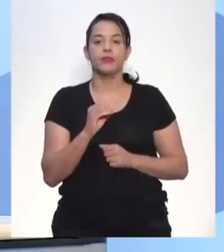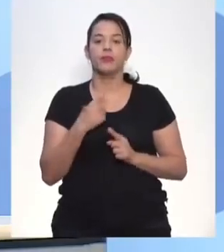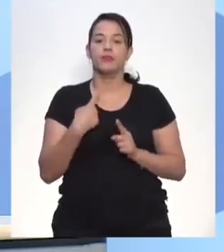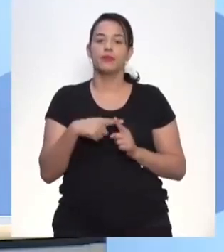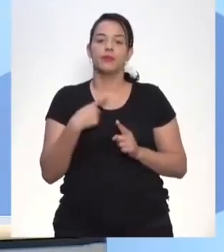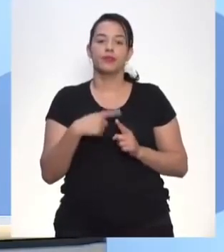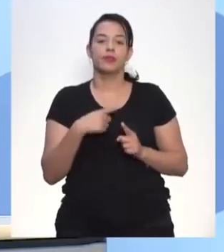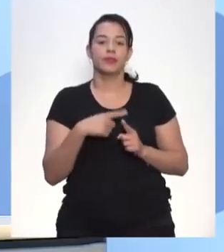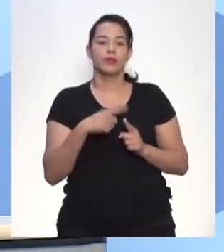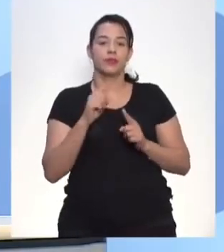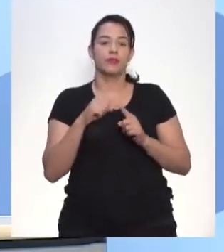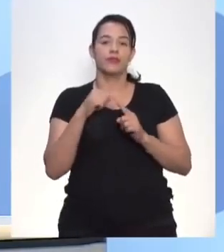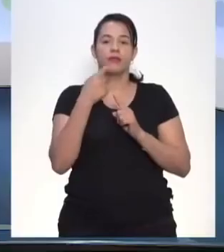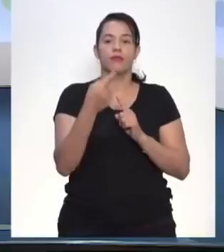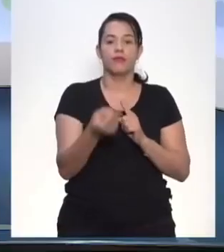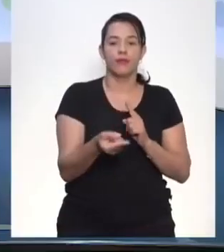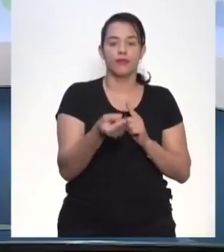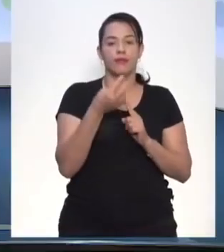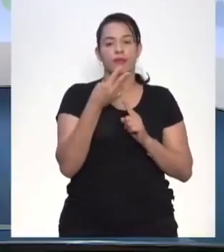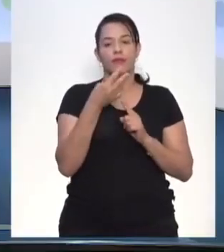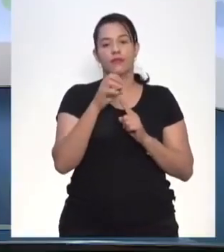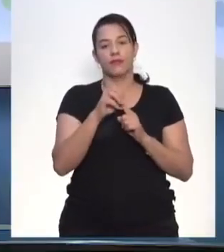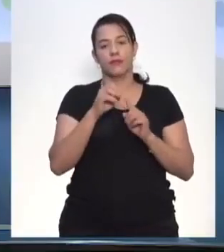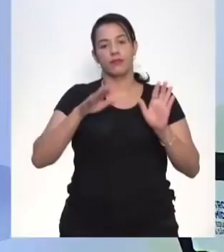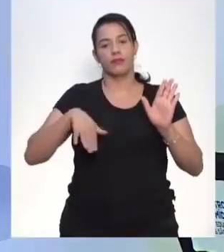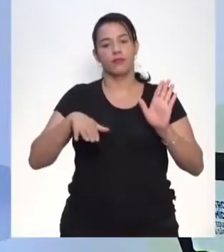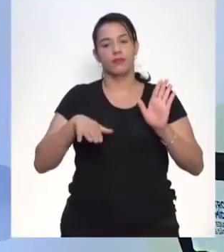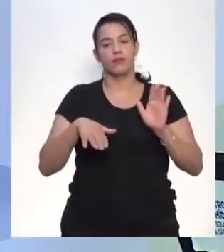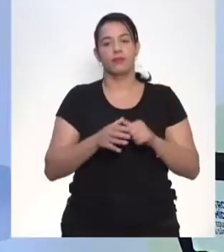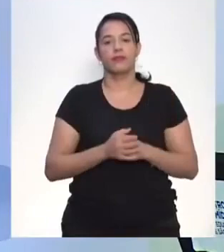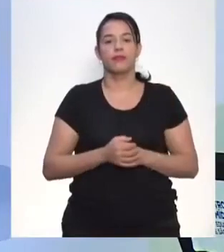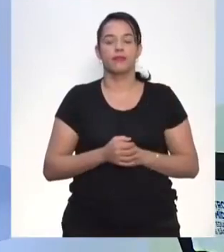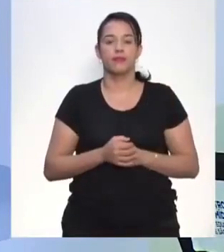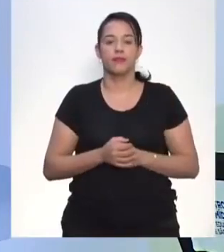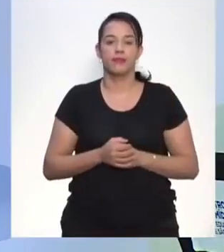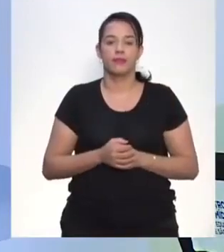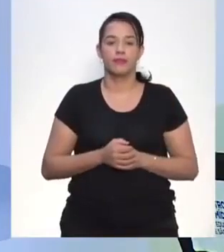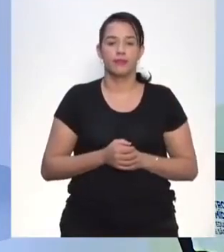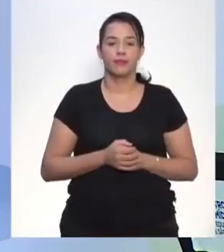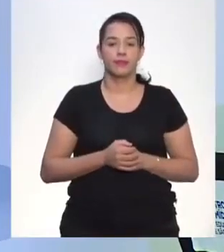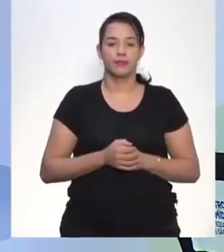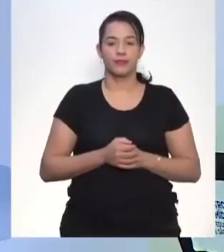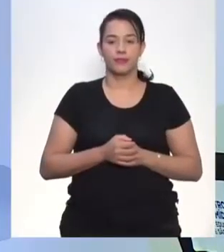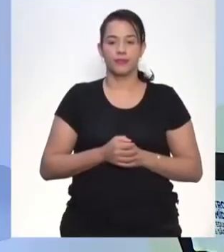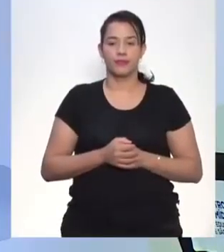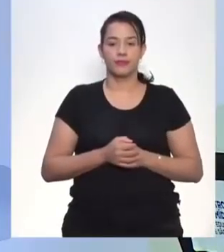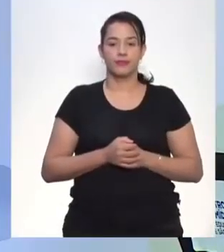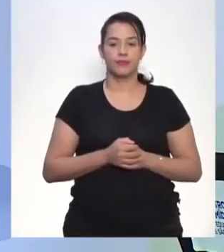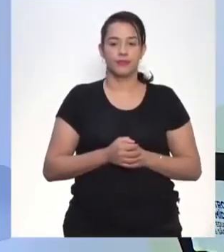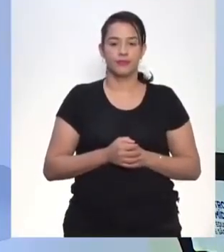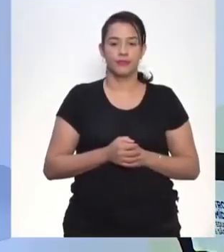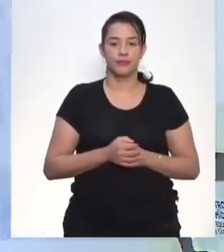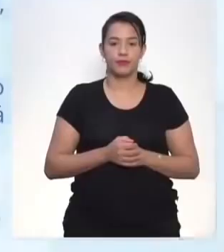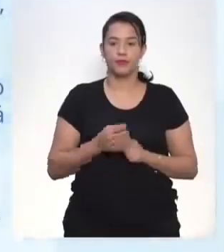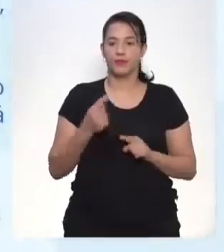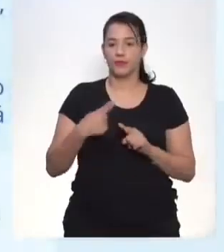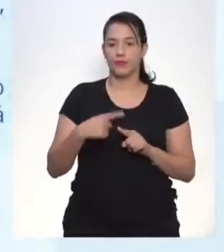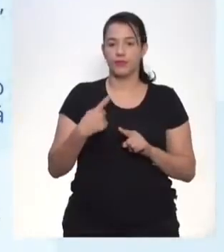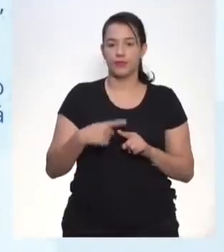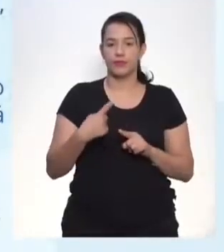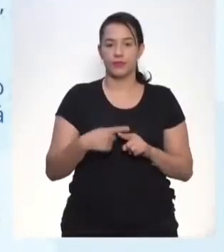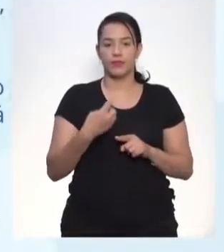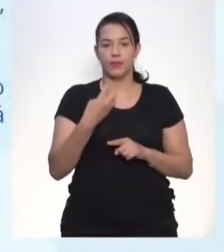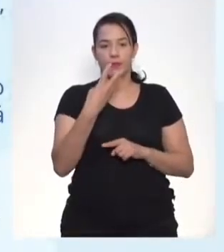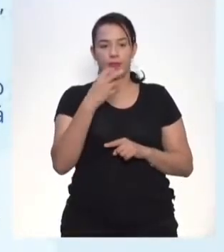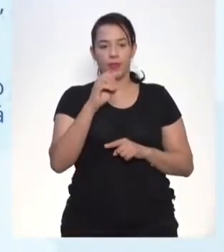praia depois de 30 dias, né? Isso mesmo, boa, ali. Tony, boa. Vamos até voltar, boa pergunta, ó. Por que 30 não? Pode